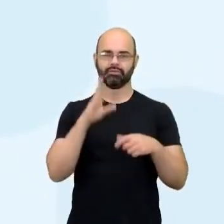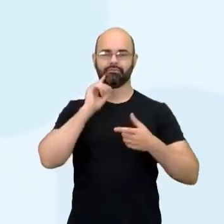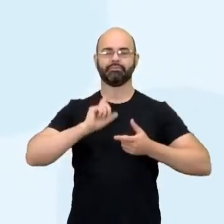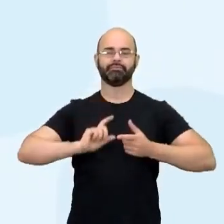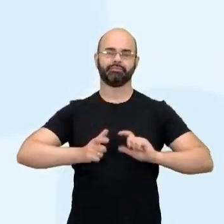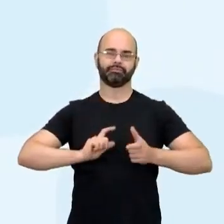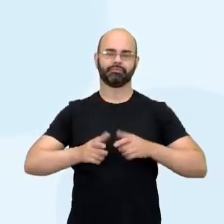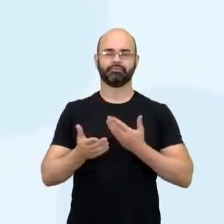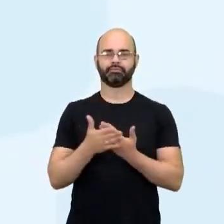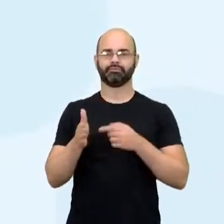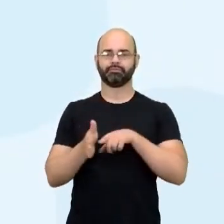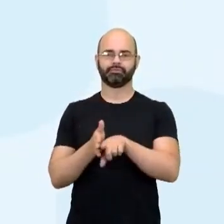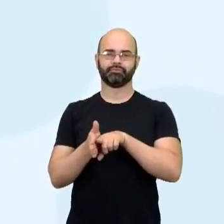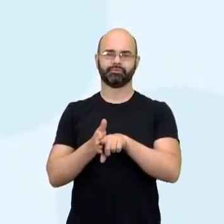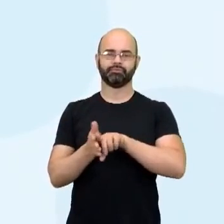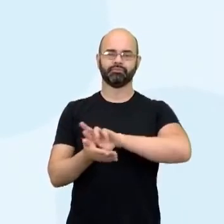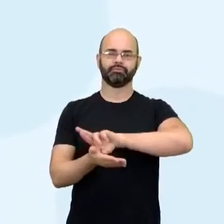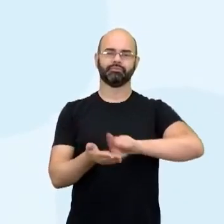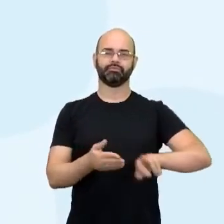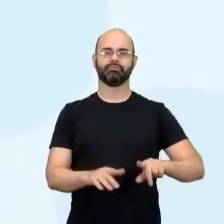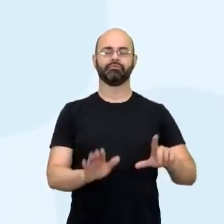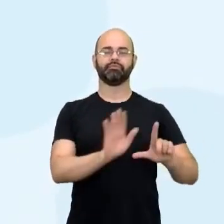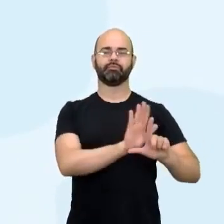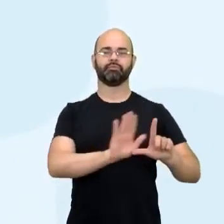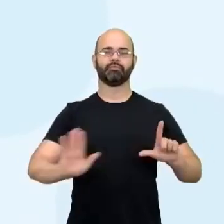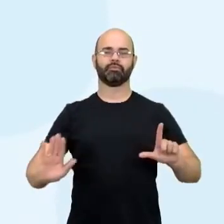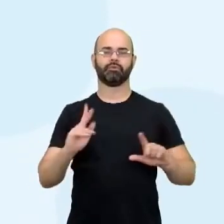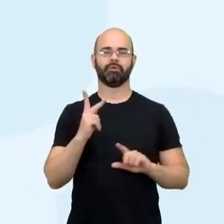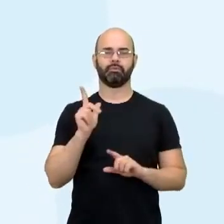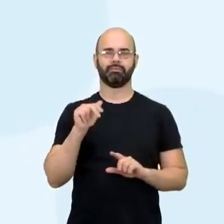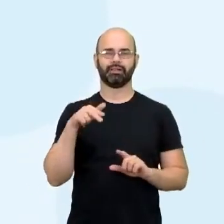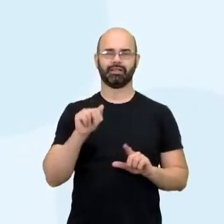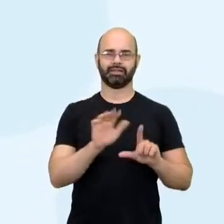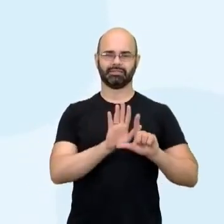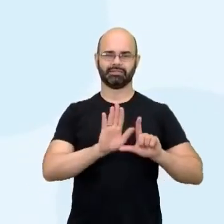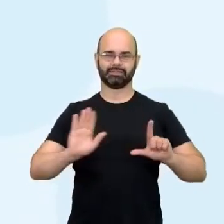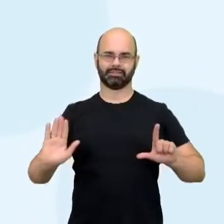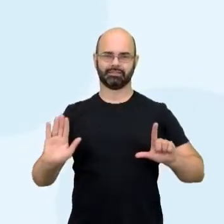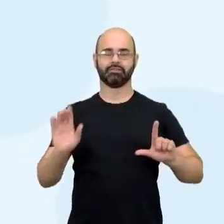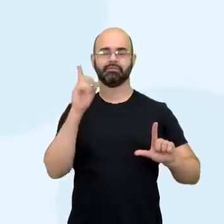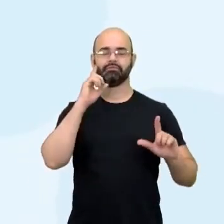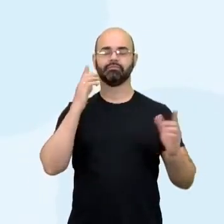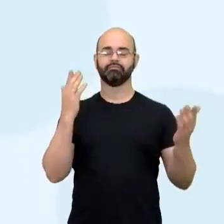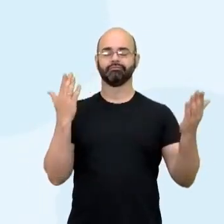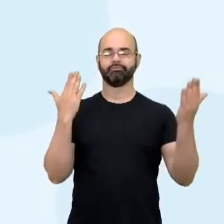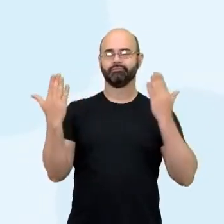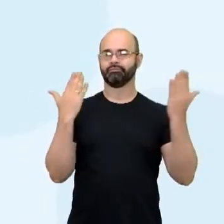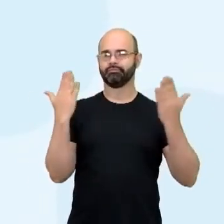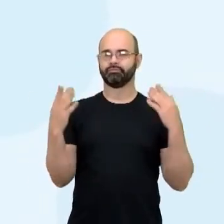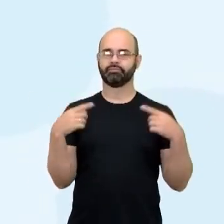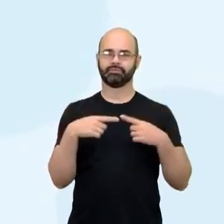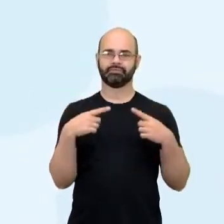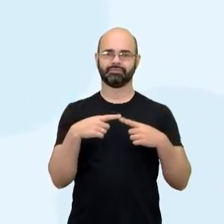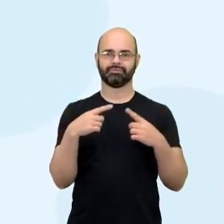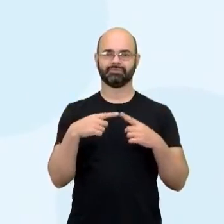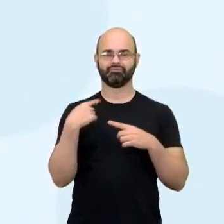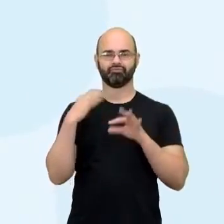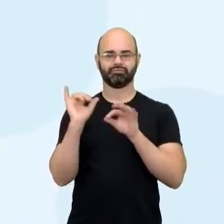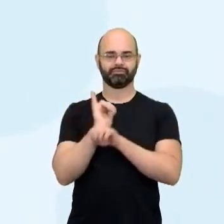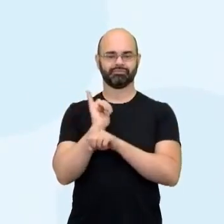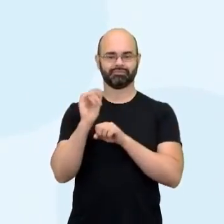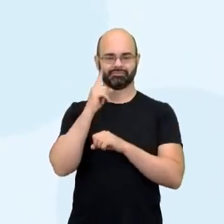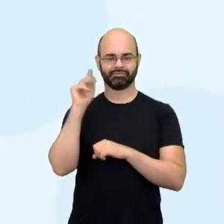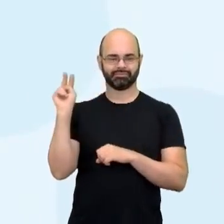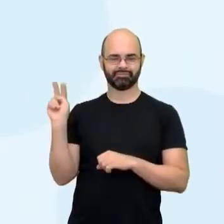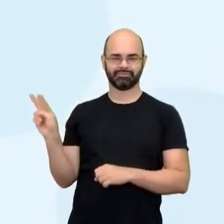nos permite explorar as figuras planas e encontrar relações entre elas. E aí eu botei uma animaçãozinha